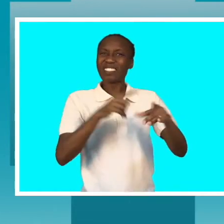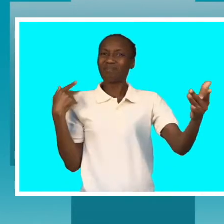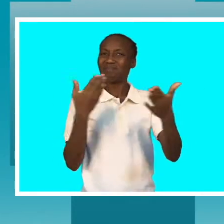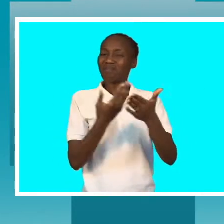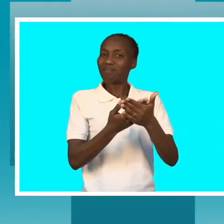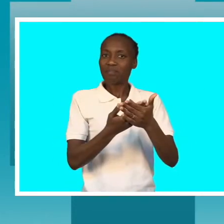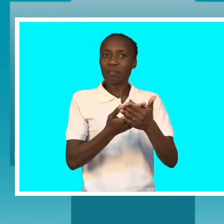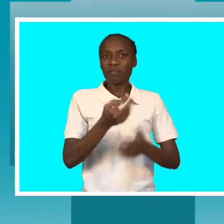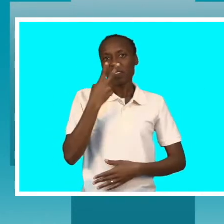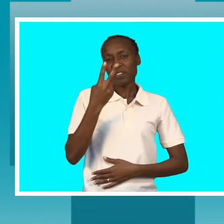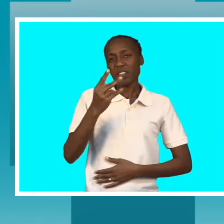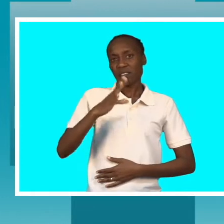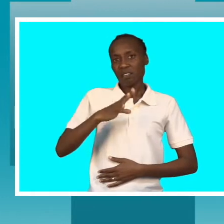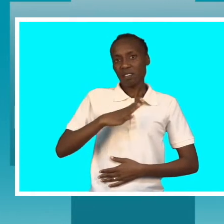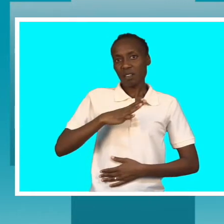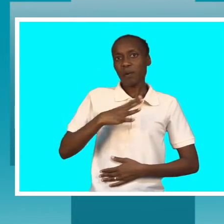MMD.